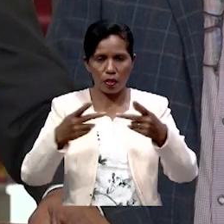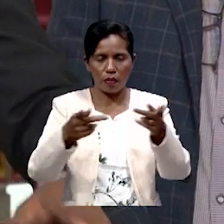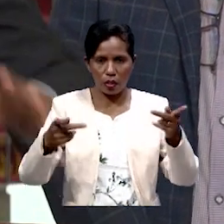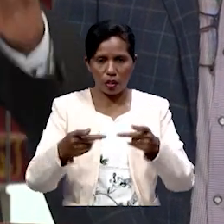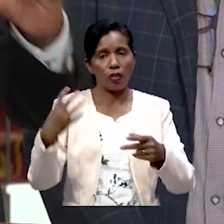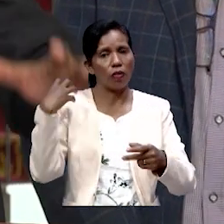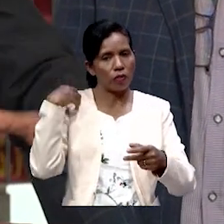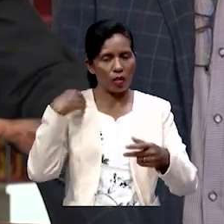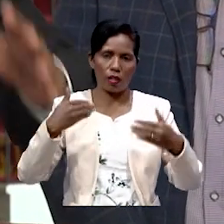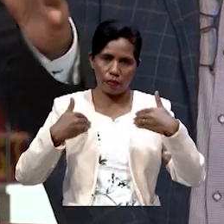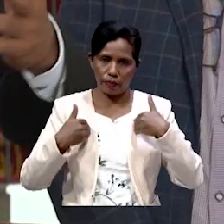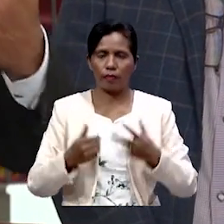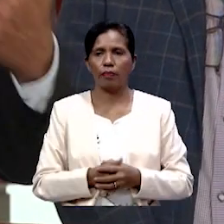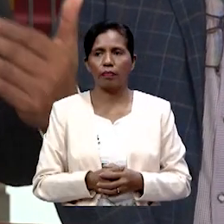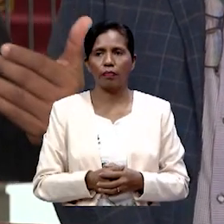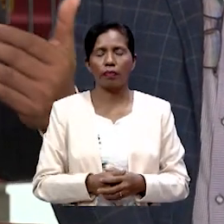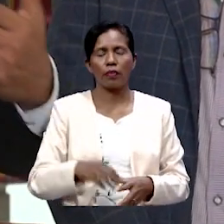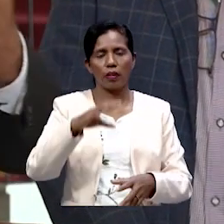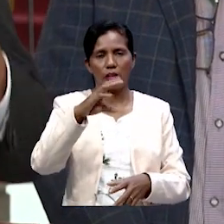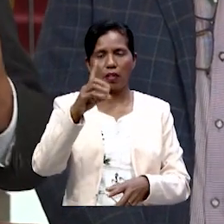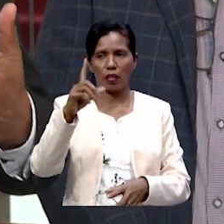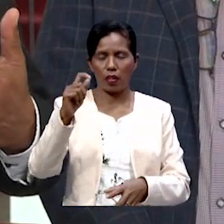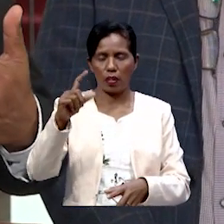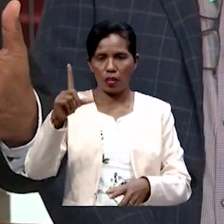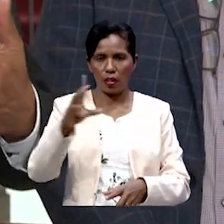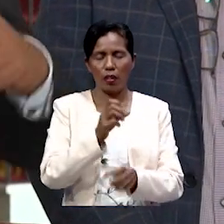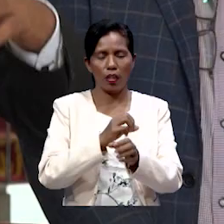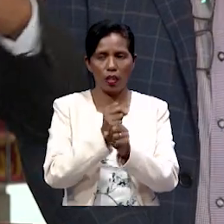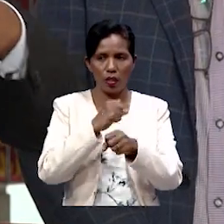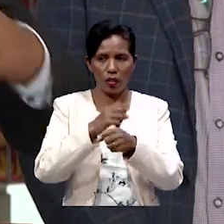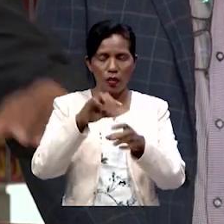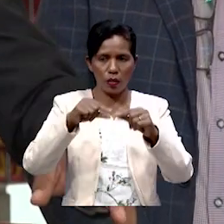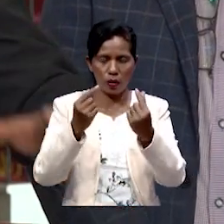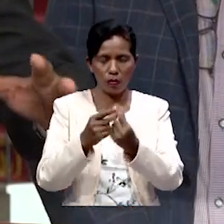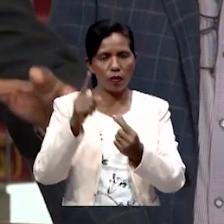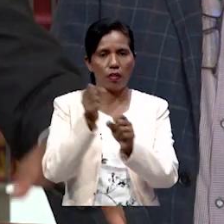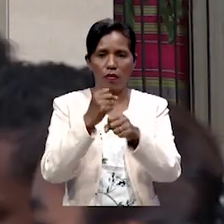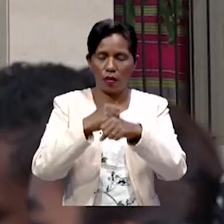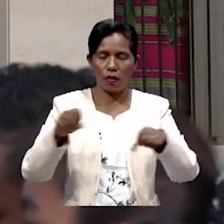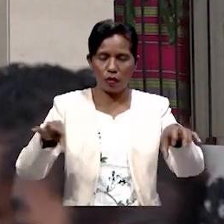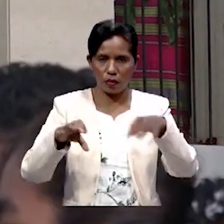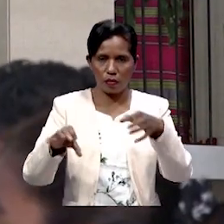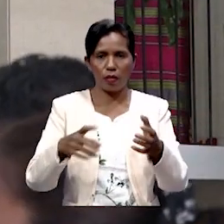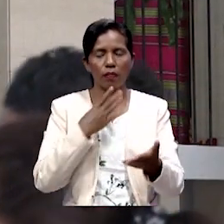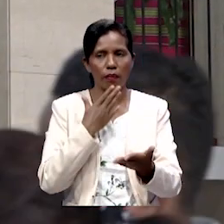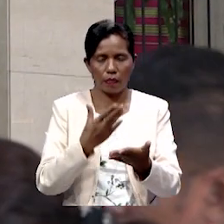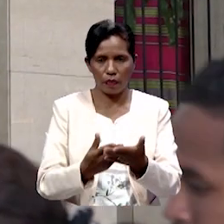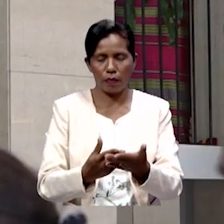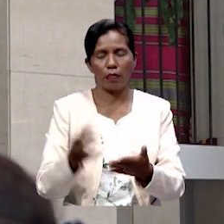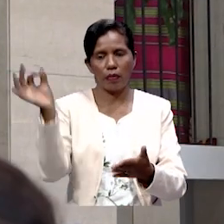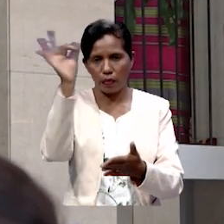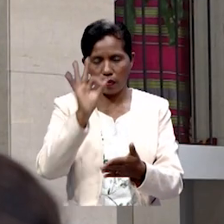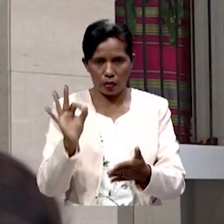ONU. CDTL Daune forma uma equipa ida no halo serviço diagnóstica Bahia